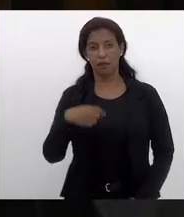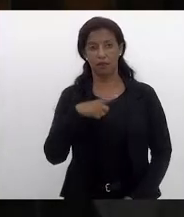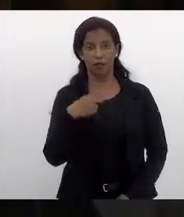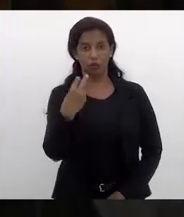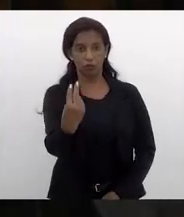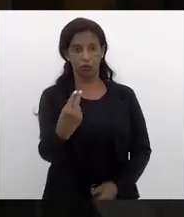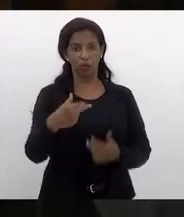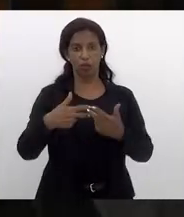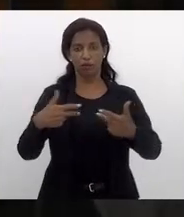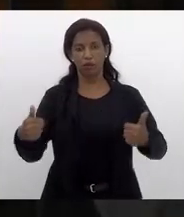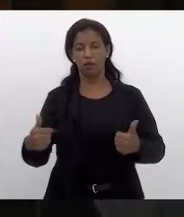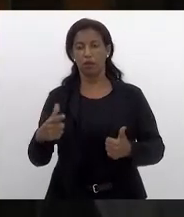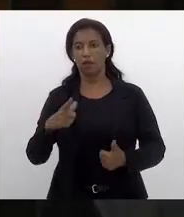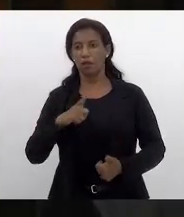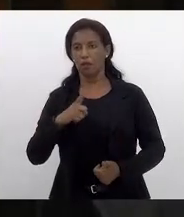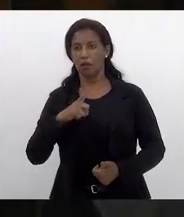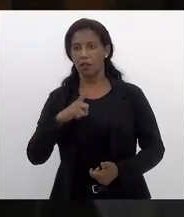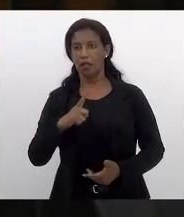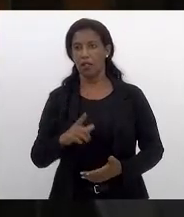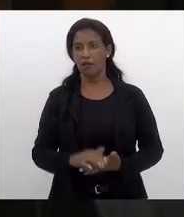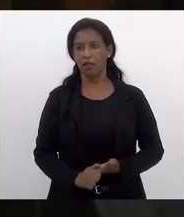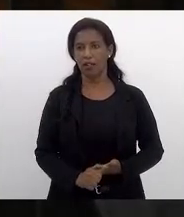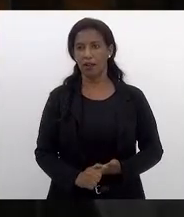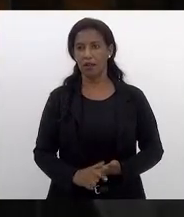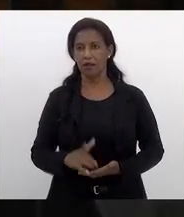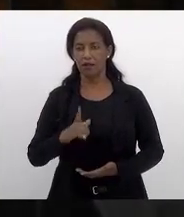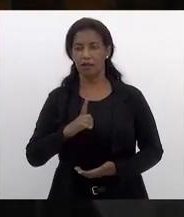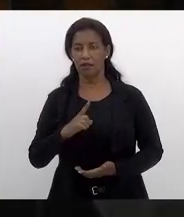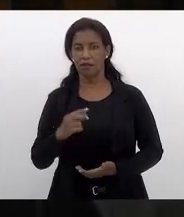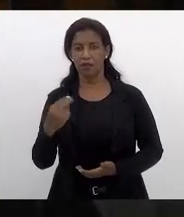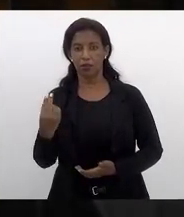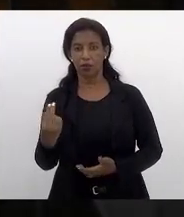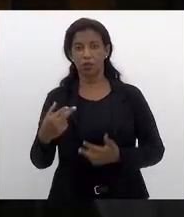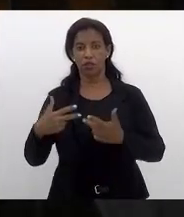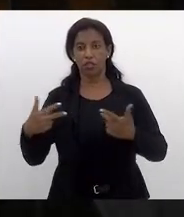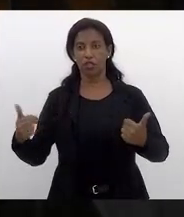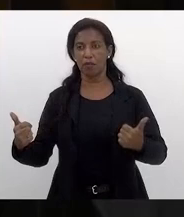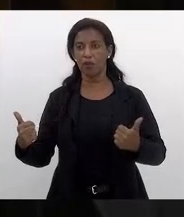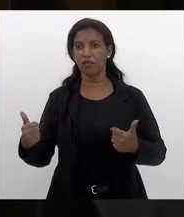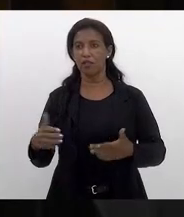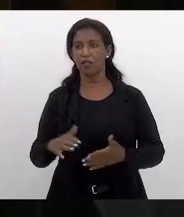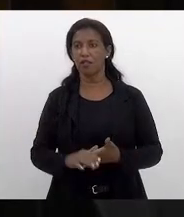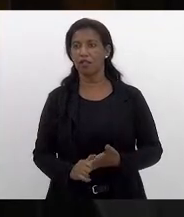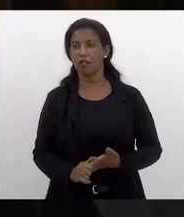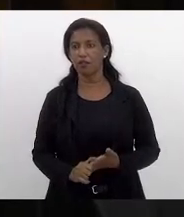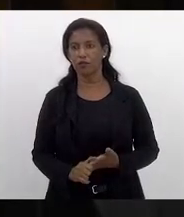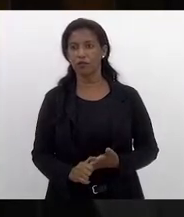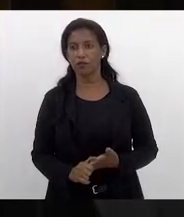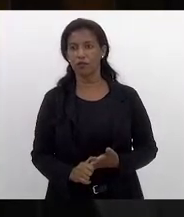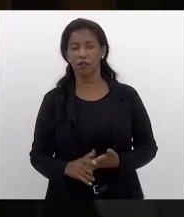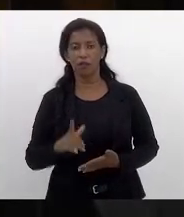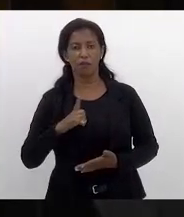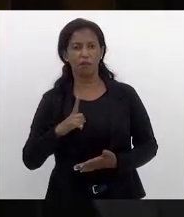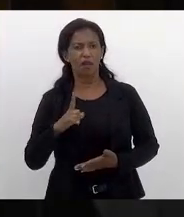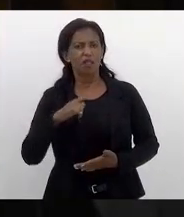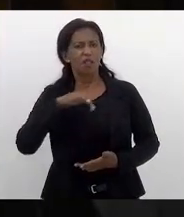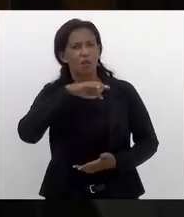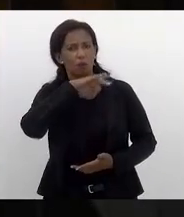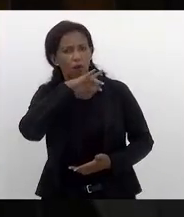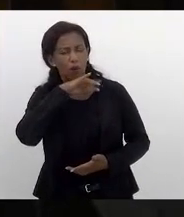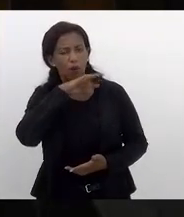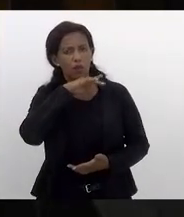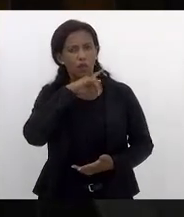coisas. Taxar o aposentado pensionista que está abaixo do teto, o que isso é criminoso, é uma crueldade, é uma